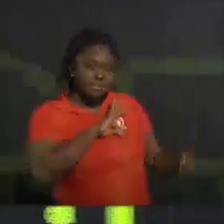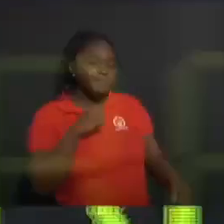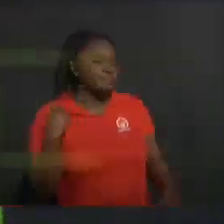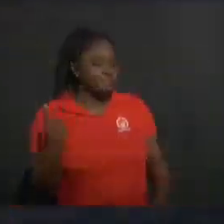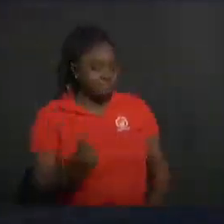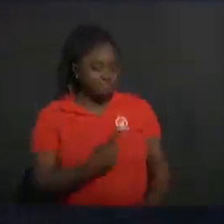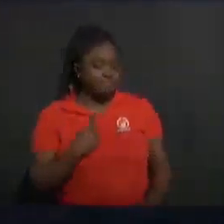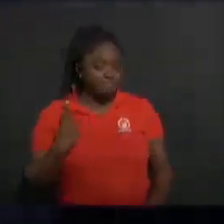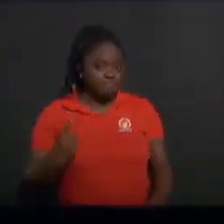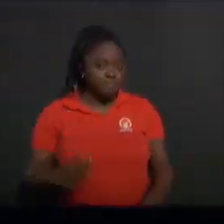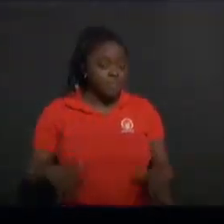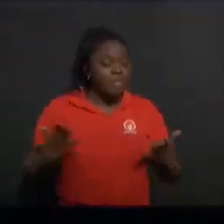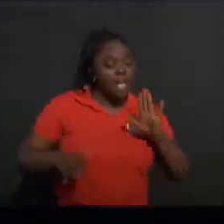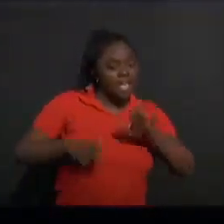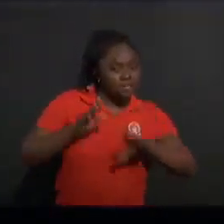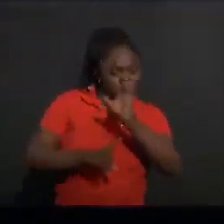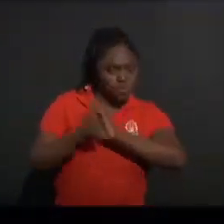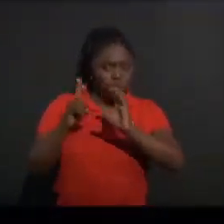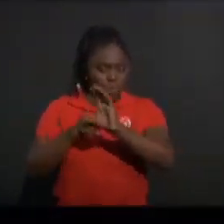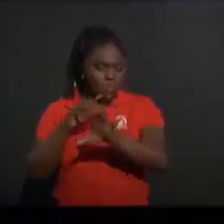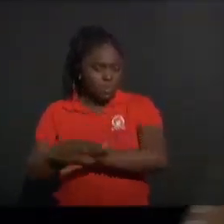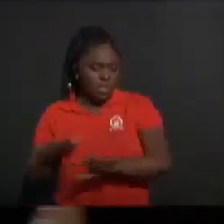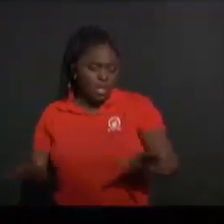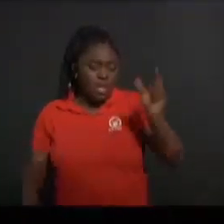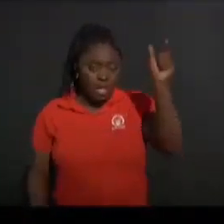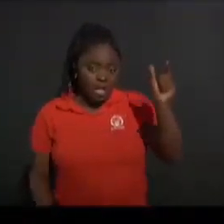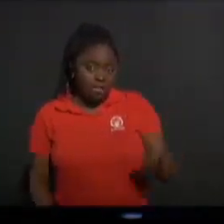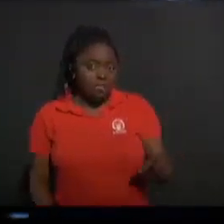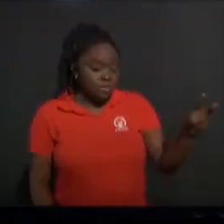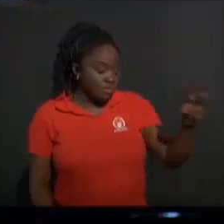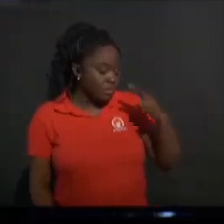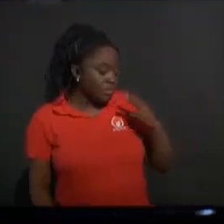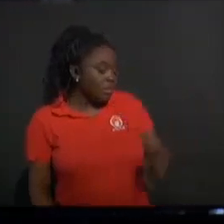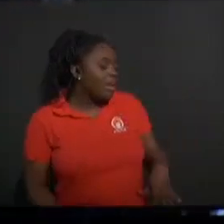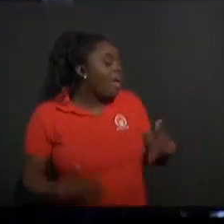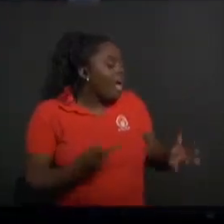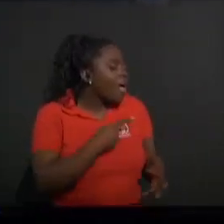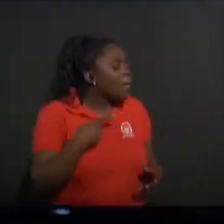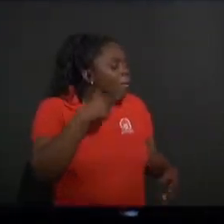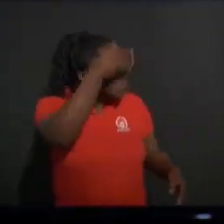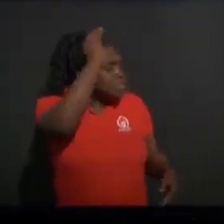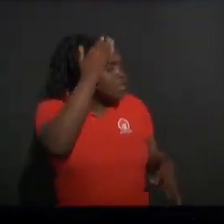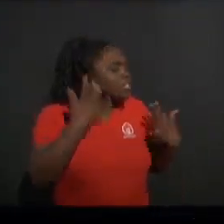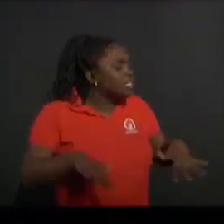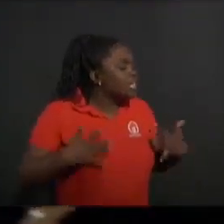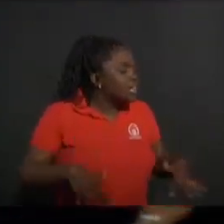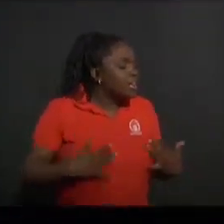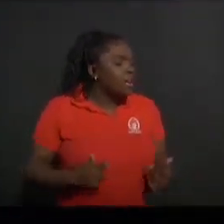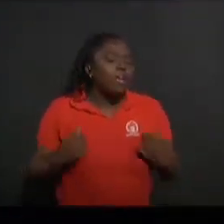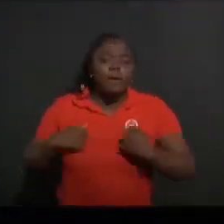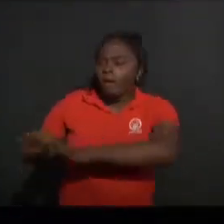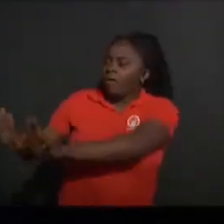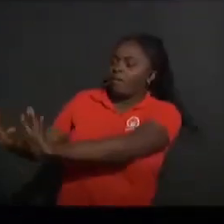Então, às vezes acaba o culto, eu contei aqui para vocês, a pessoa ficou me olhando outro dia, ai pastor assim, ai pastor assim, falei,